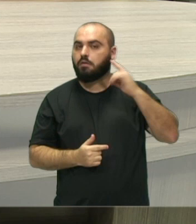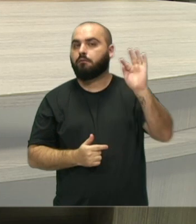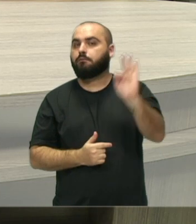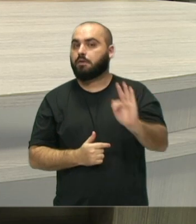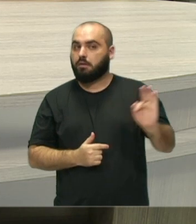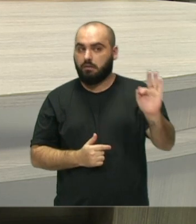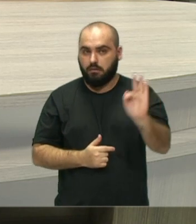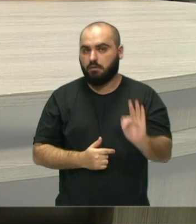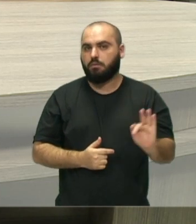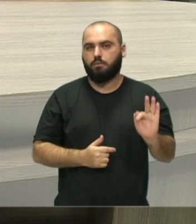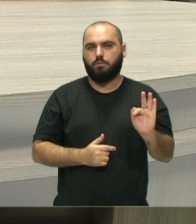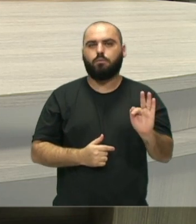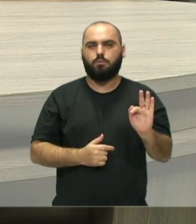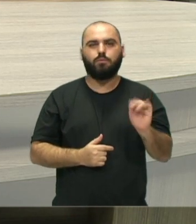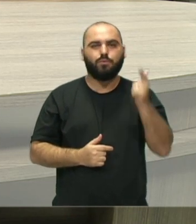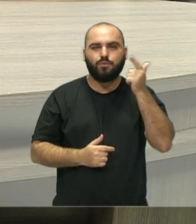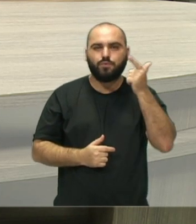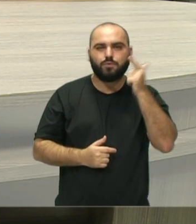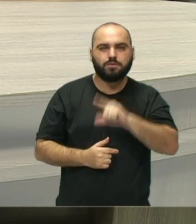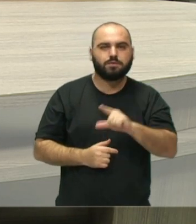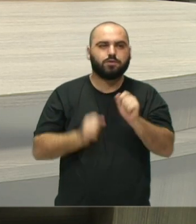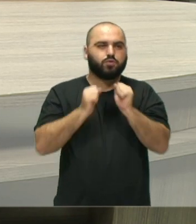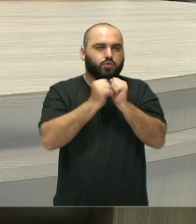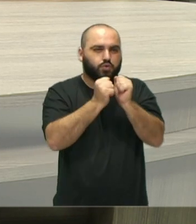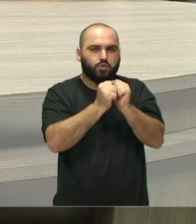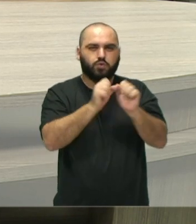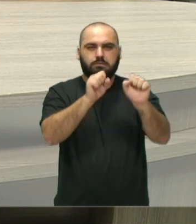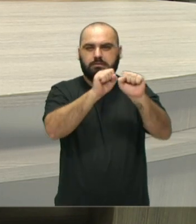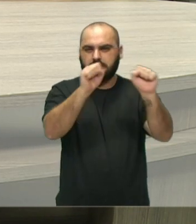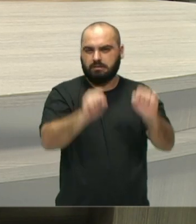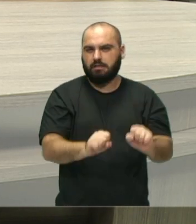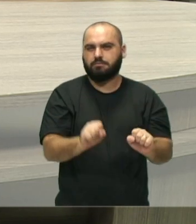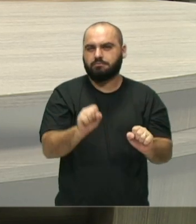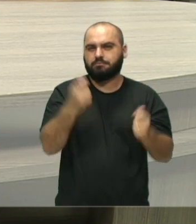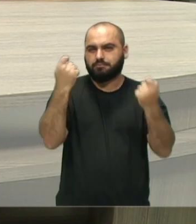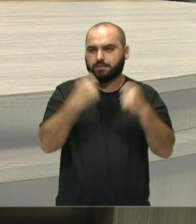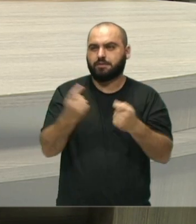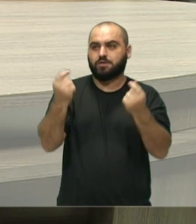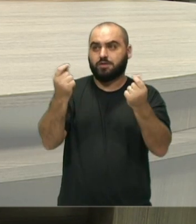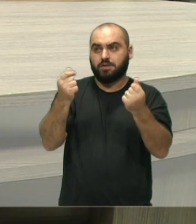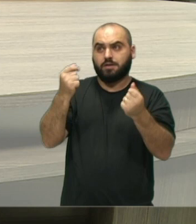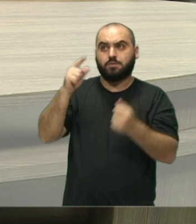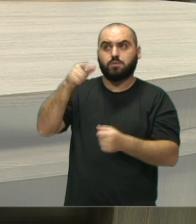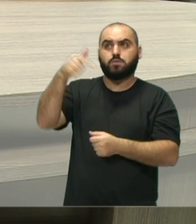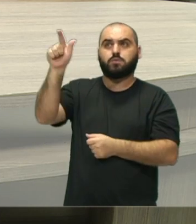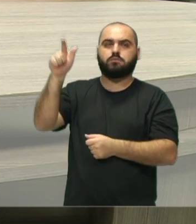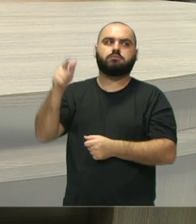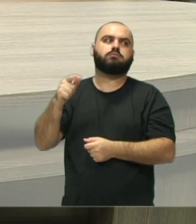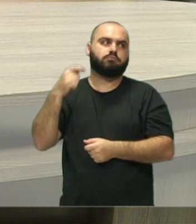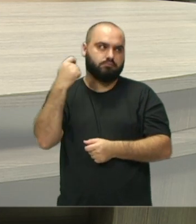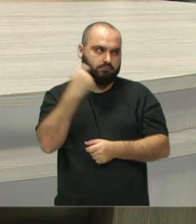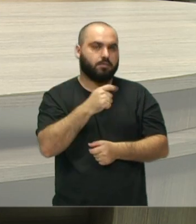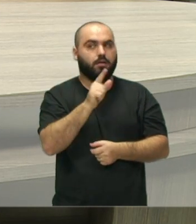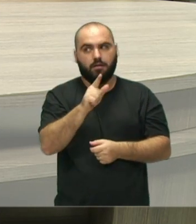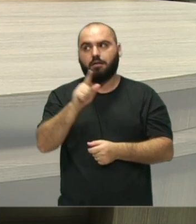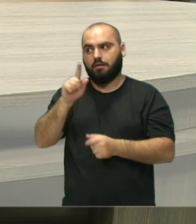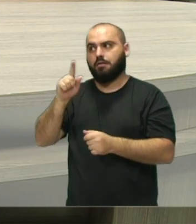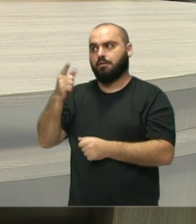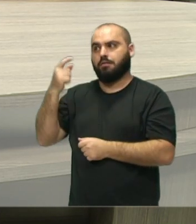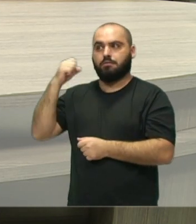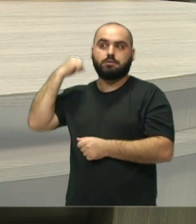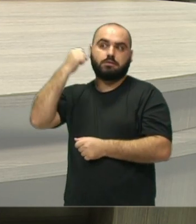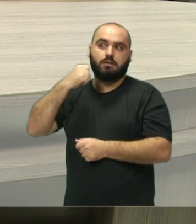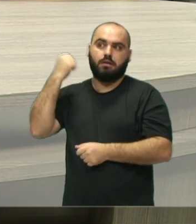federais, para fazer, junto ao Senado, né, precisa, às vezes, o financiamento internacional precisa de... Precisa, o último passo é a autorização do